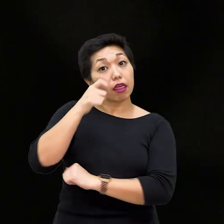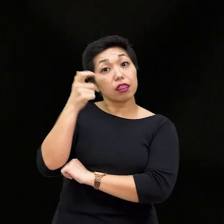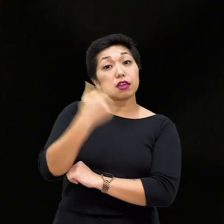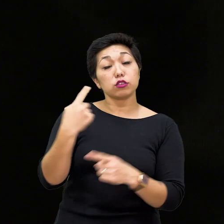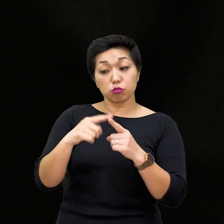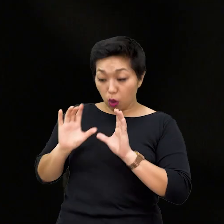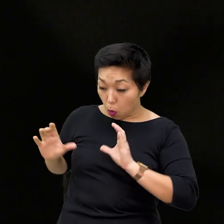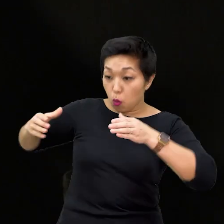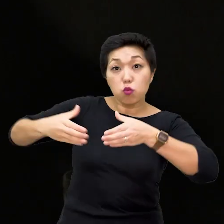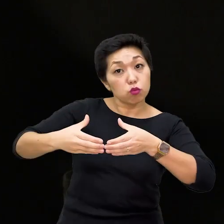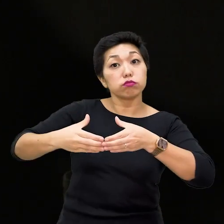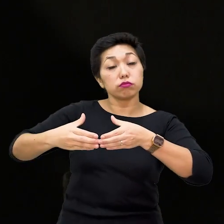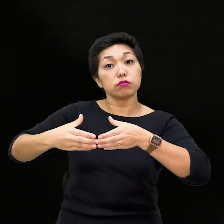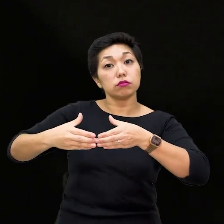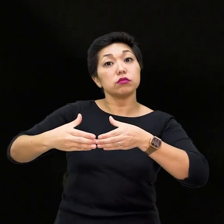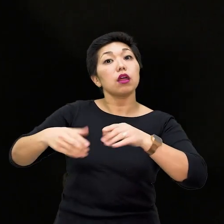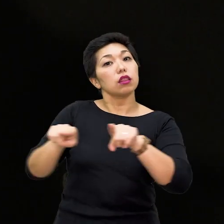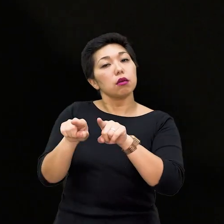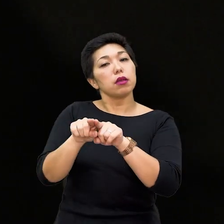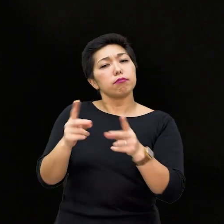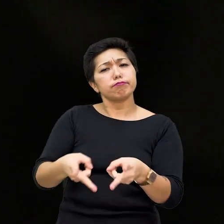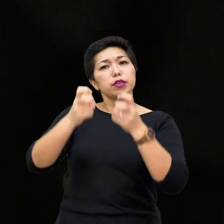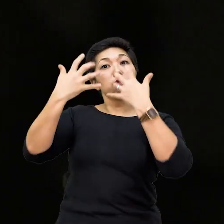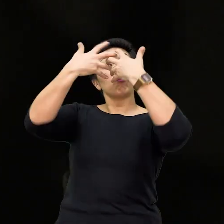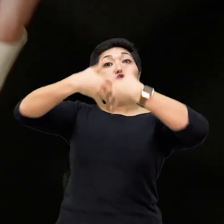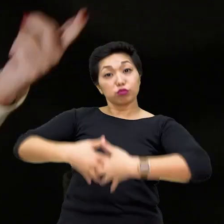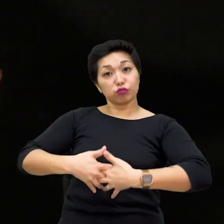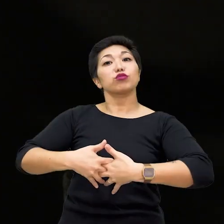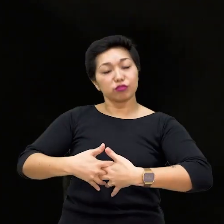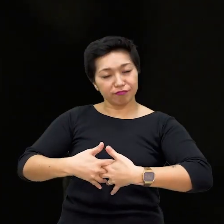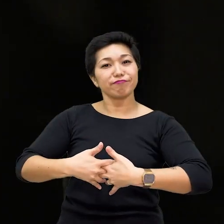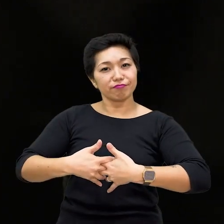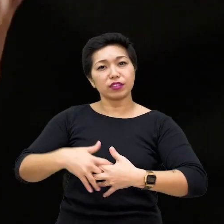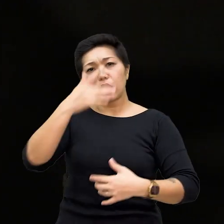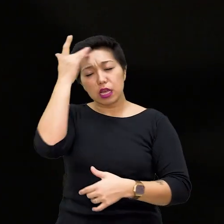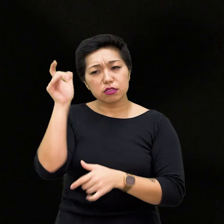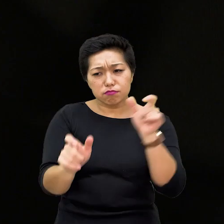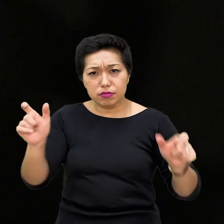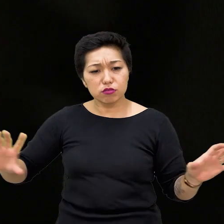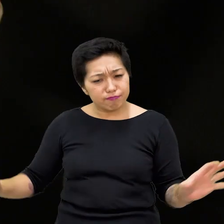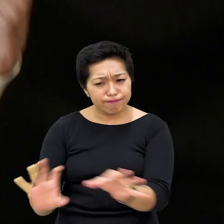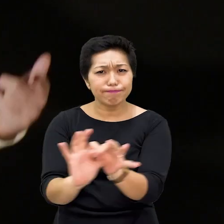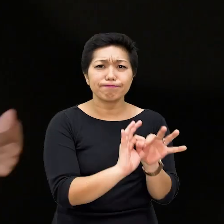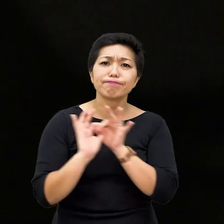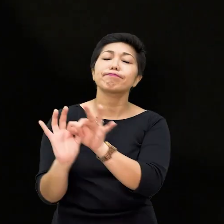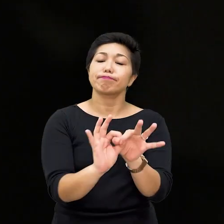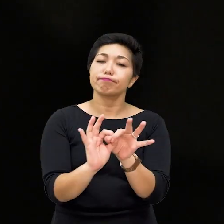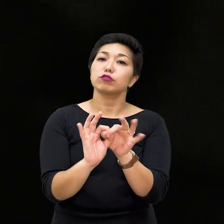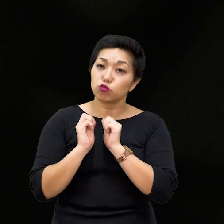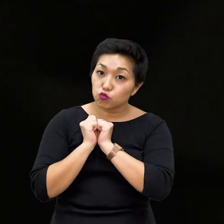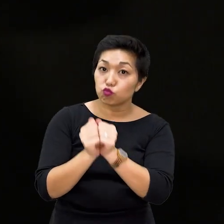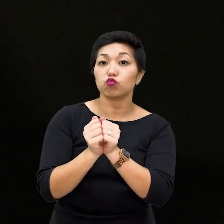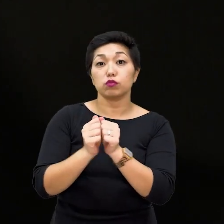interessante porque o coletivo também funciona, né? Das pessoas se unirem, de estarem